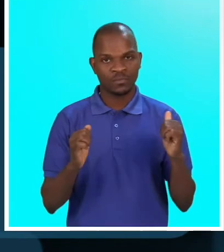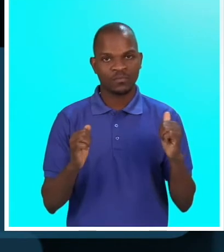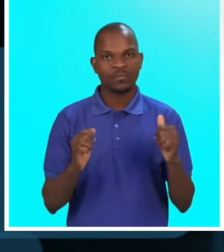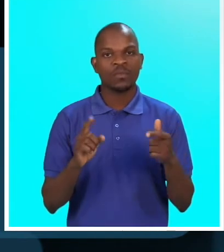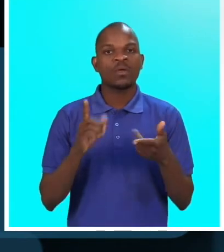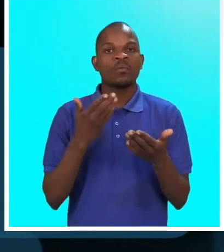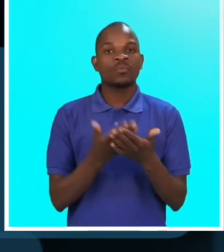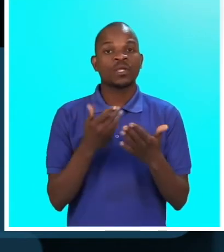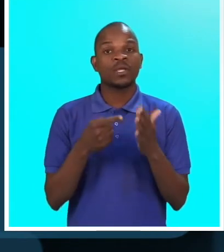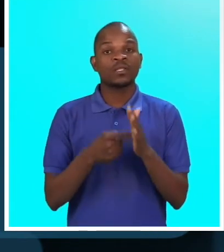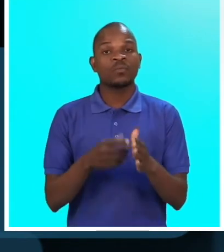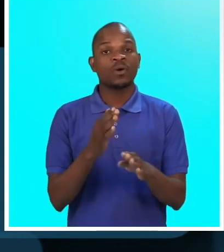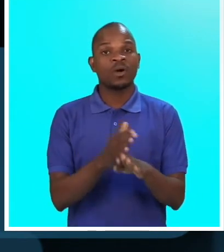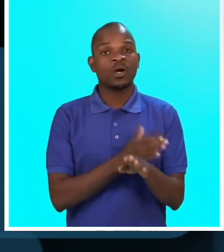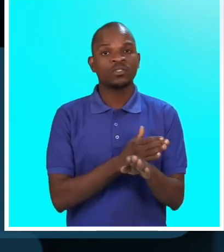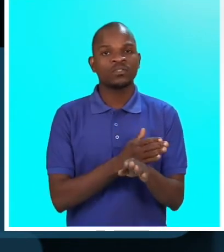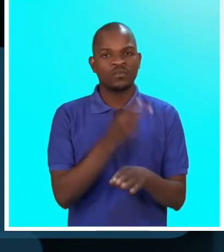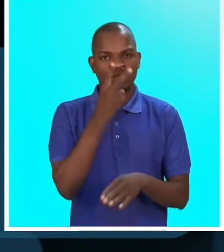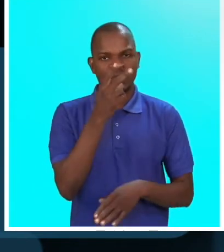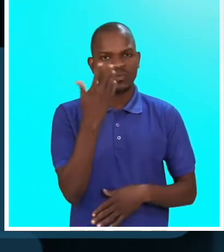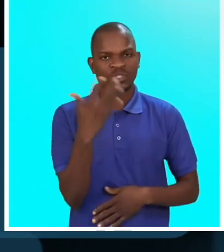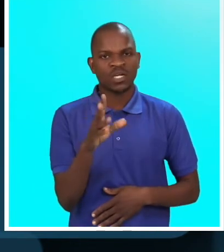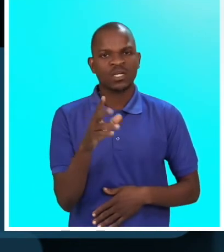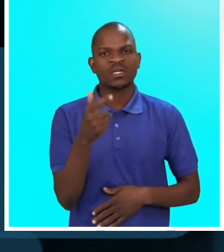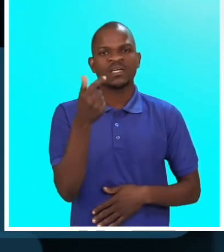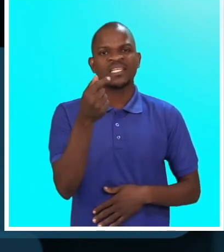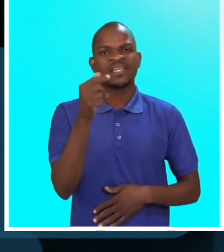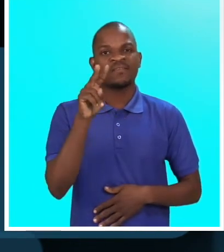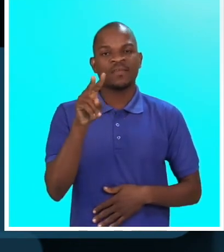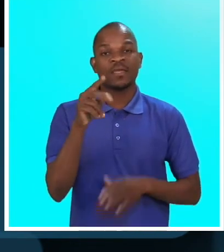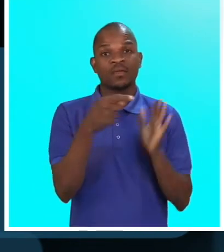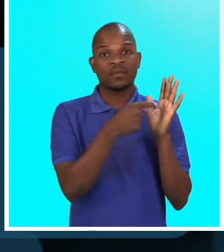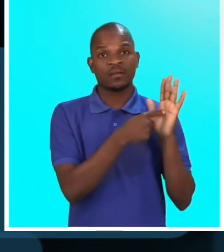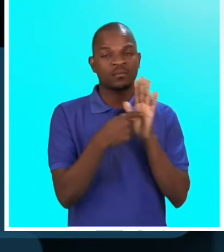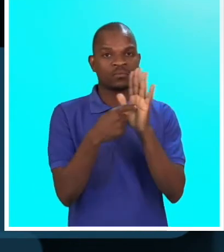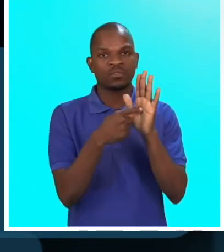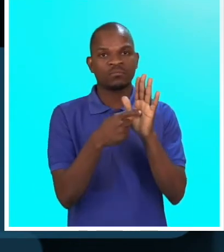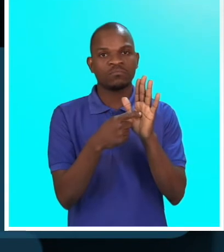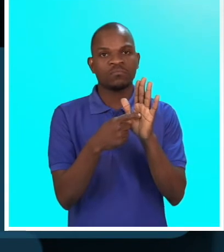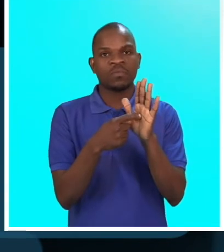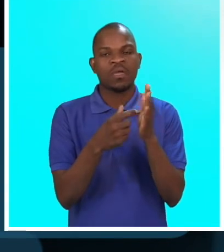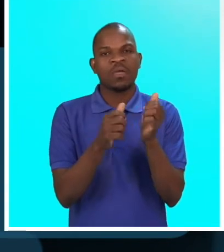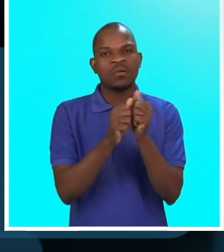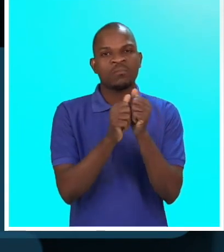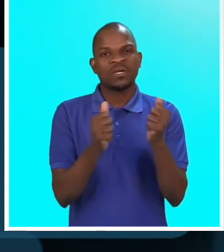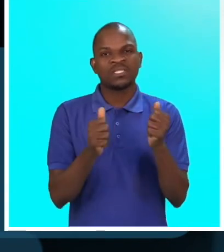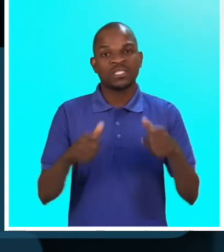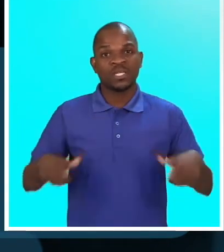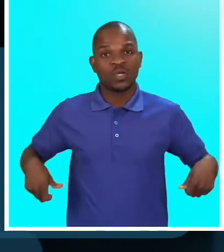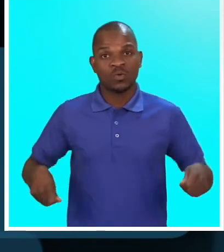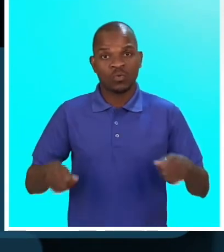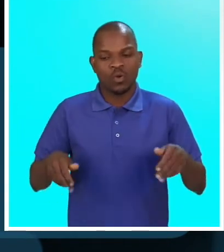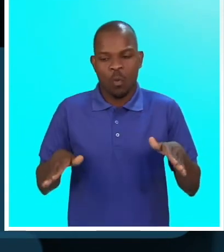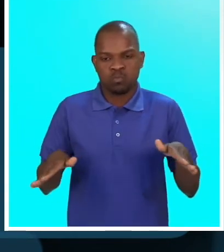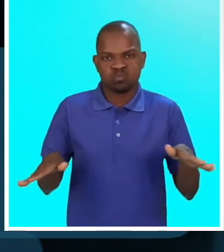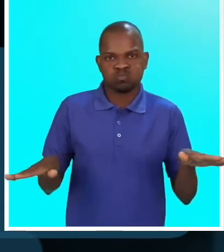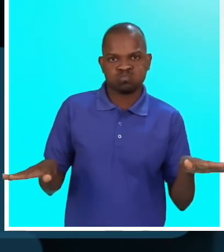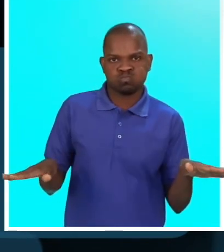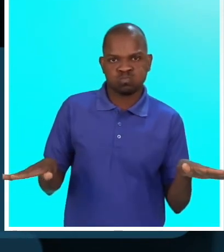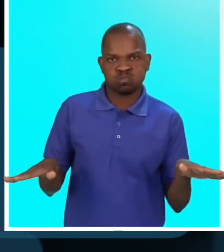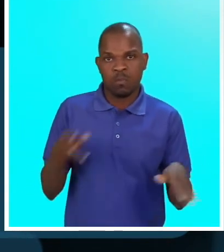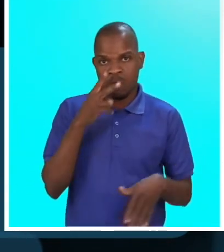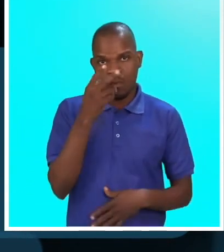atualizadas. Aquelas que vocês costumam ver na televisão